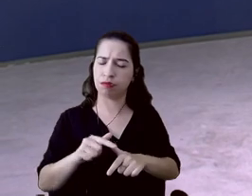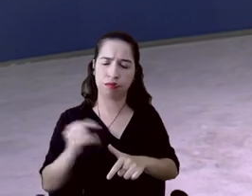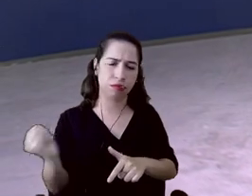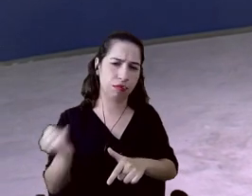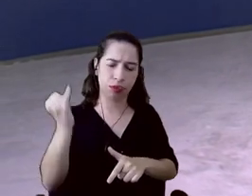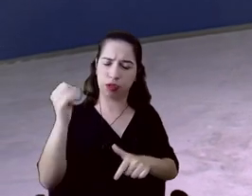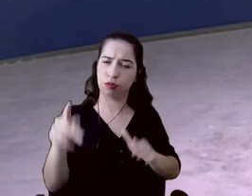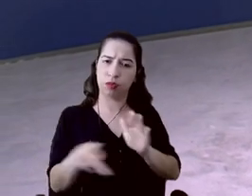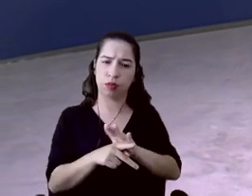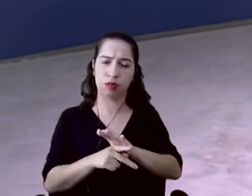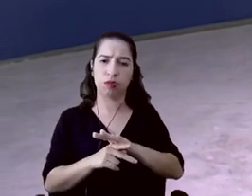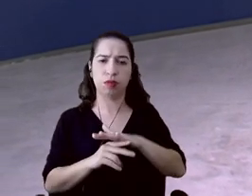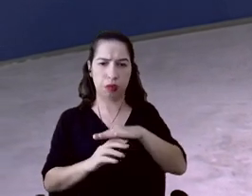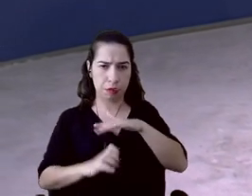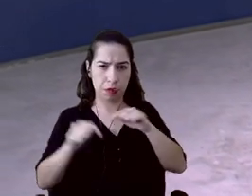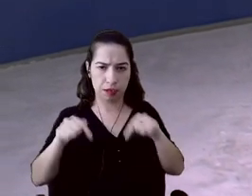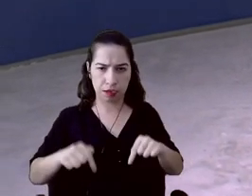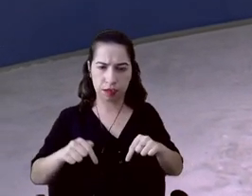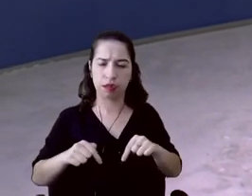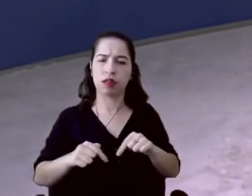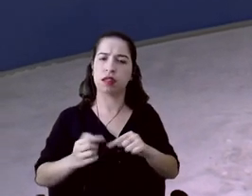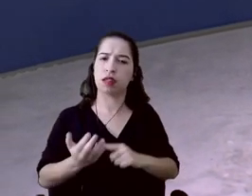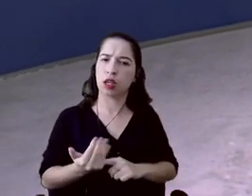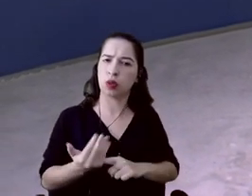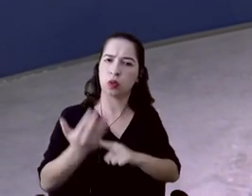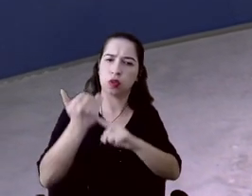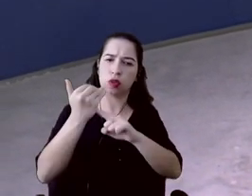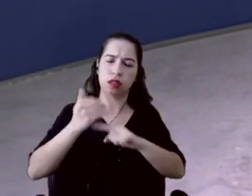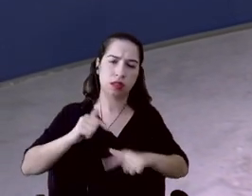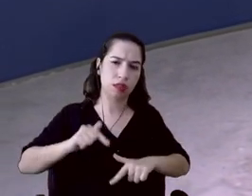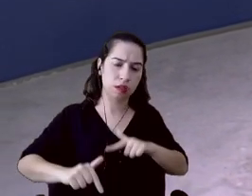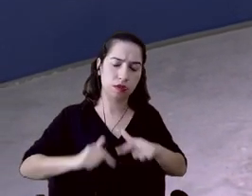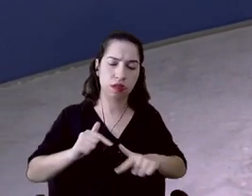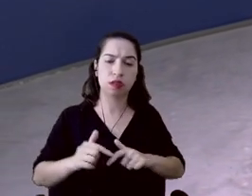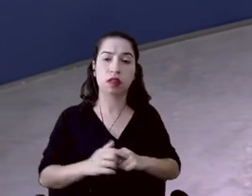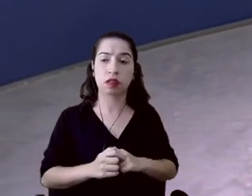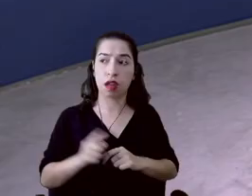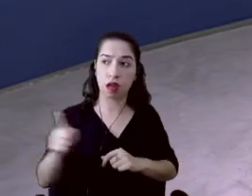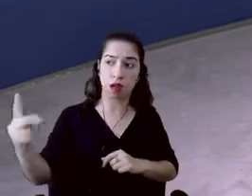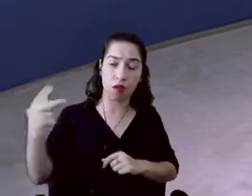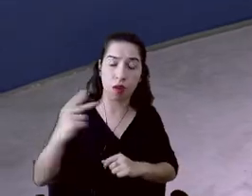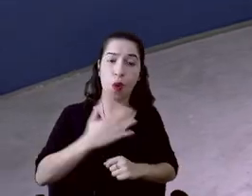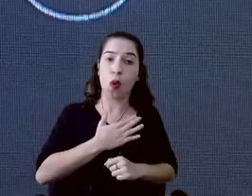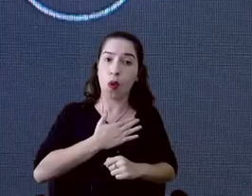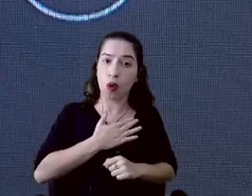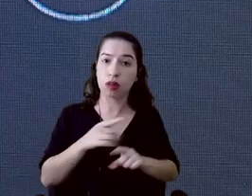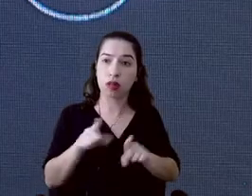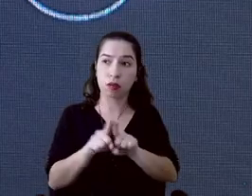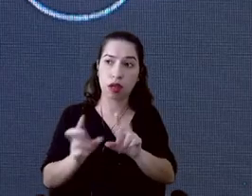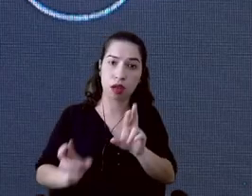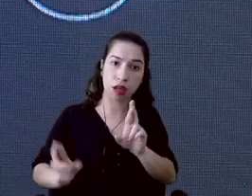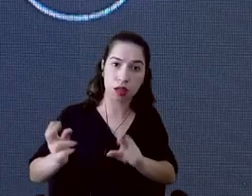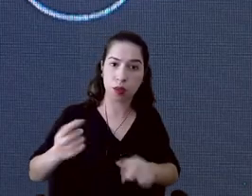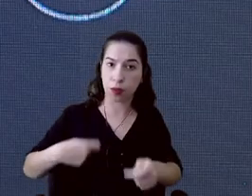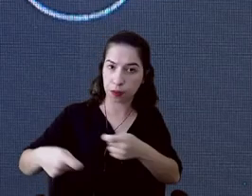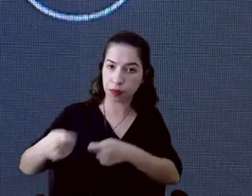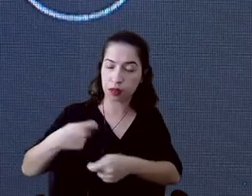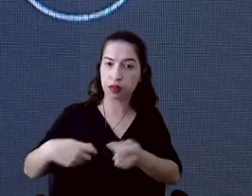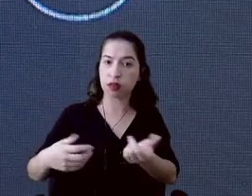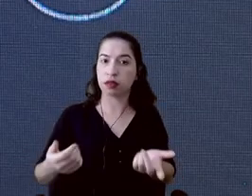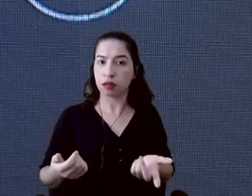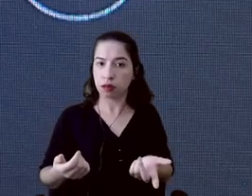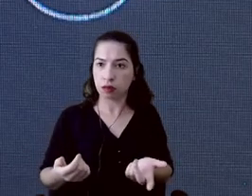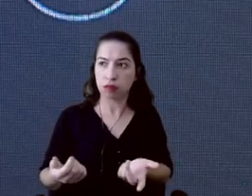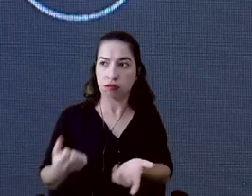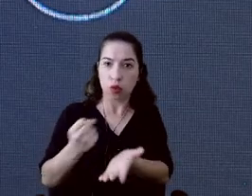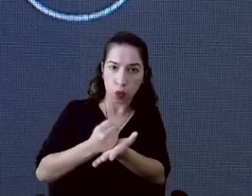performance nível de serviço tecnologia de ponta já apreciam isso tem uma relação comercial tem uma relação de contrato